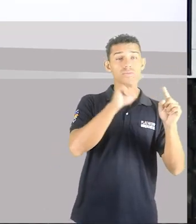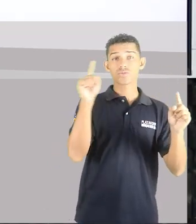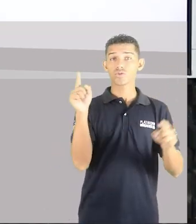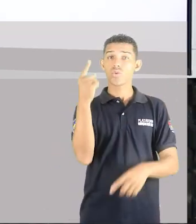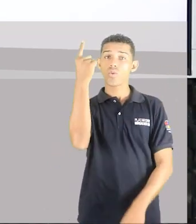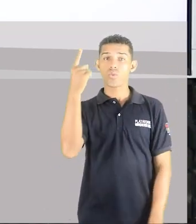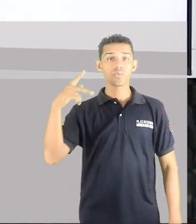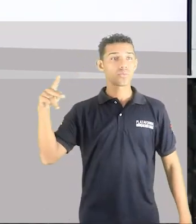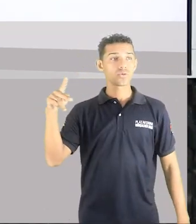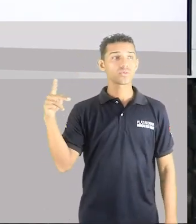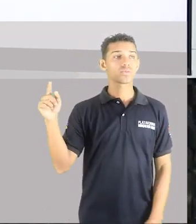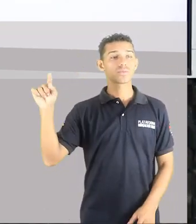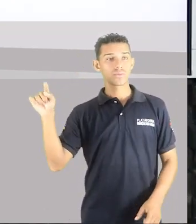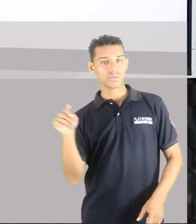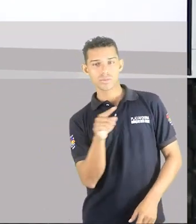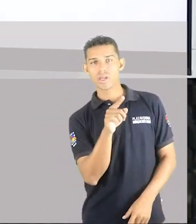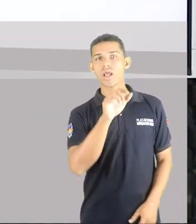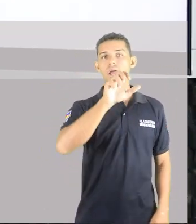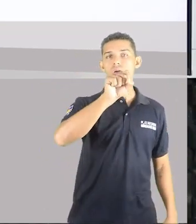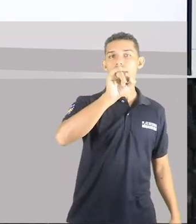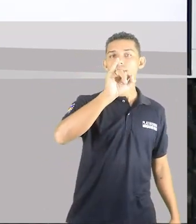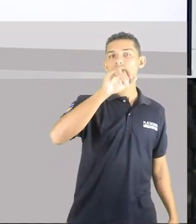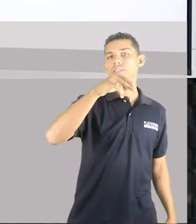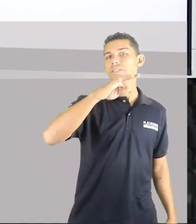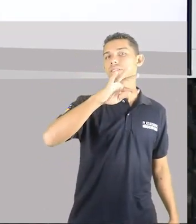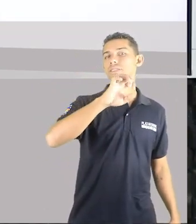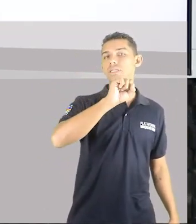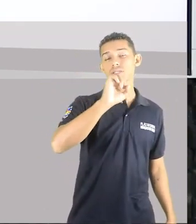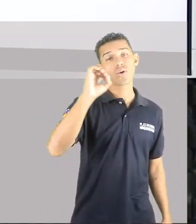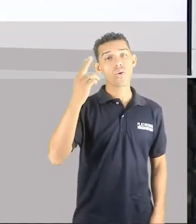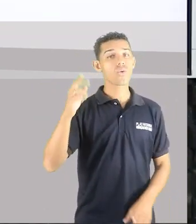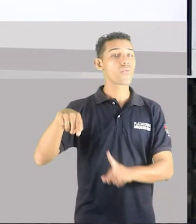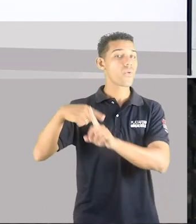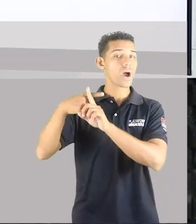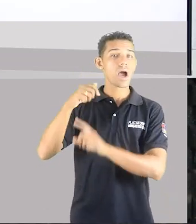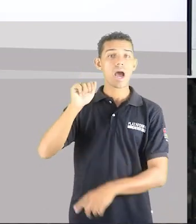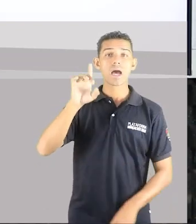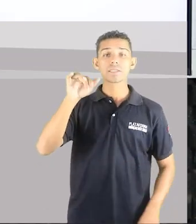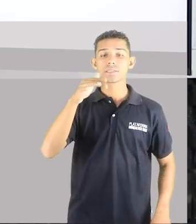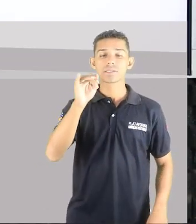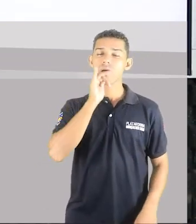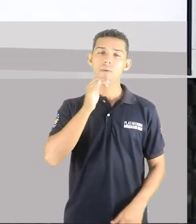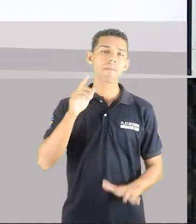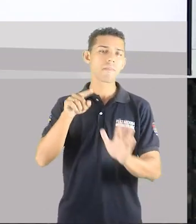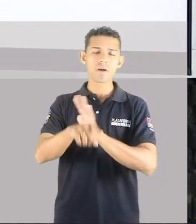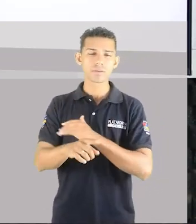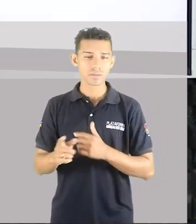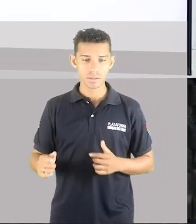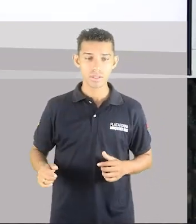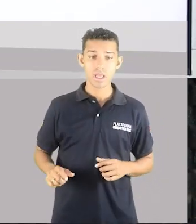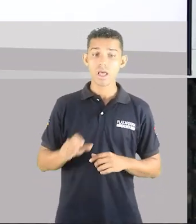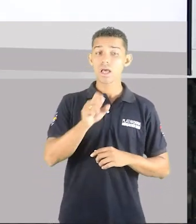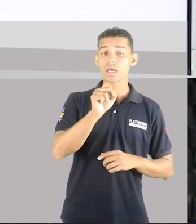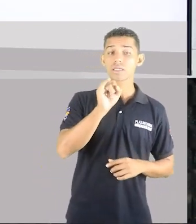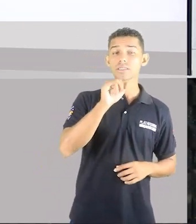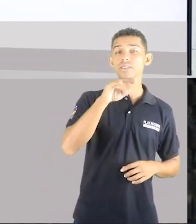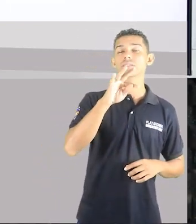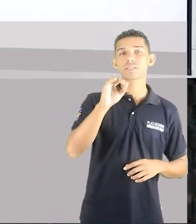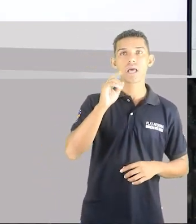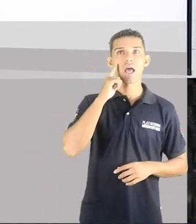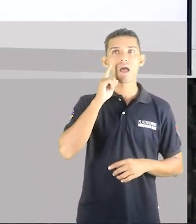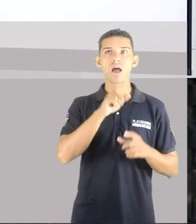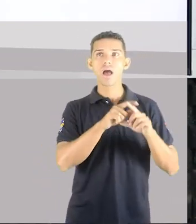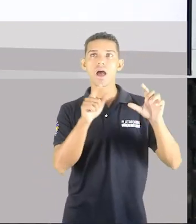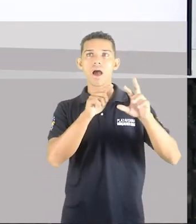me dando um produto, isso aqui é uma síntese ou adição. Então, toda vez que tu estiver respondendo uma questão que tu está assim, ó, a síntese da amônia, eu